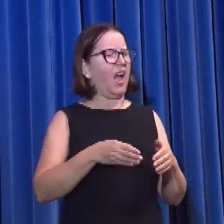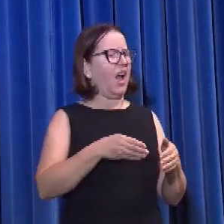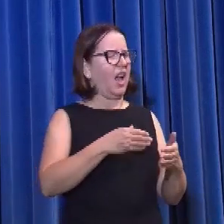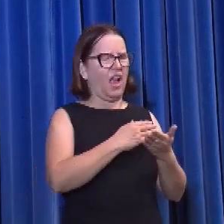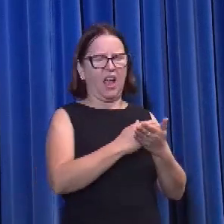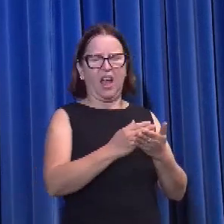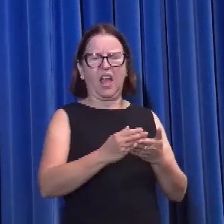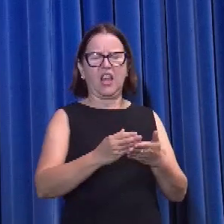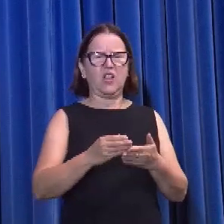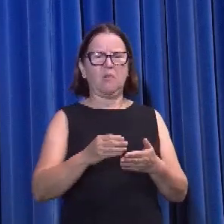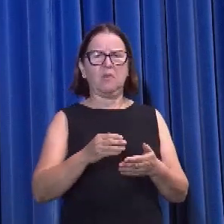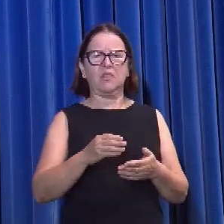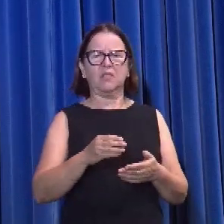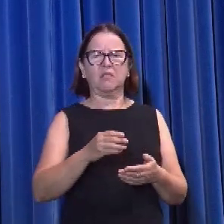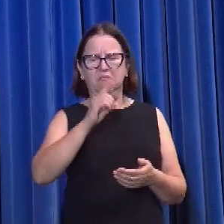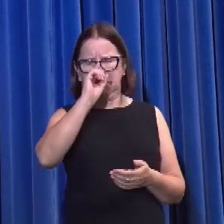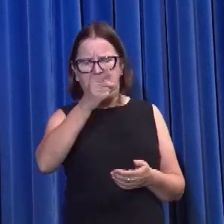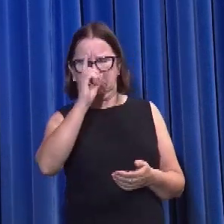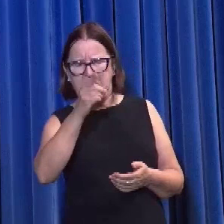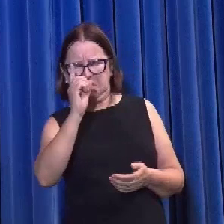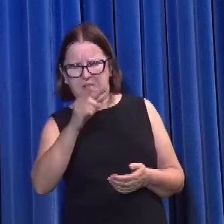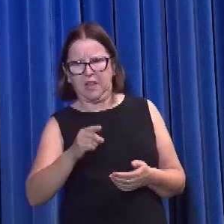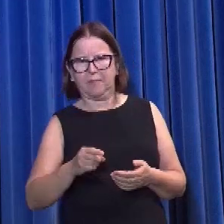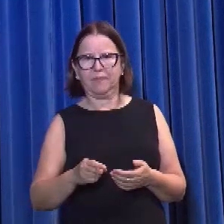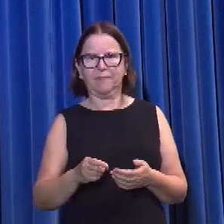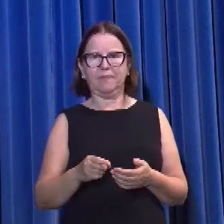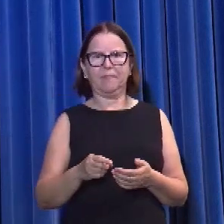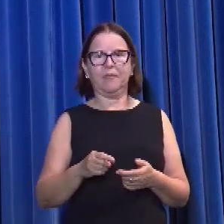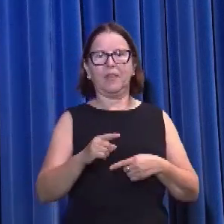mulher, para isso, para aquilo. Chegou a vez da nora.